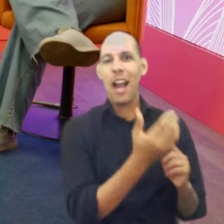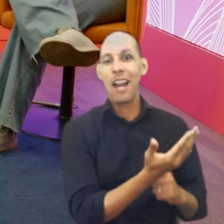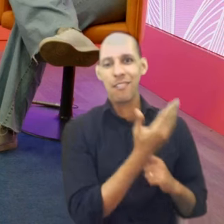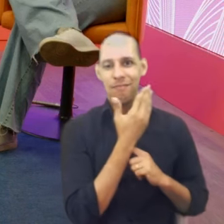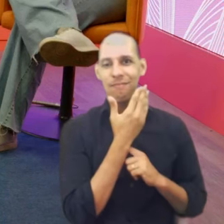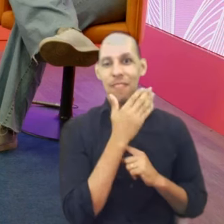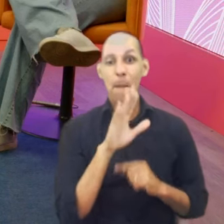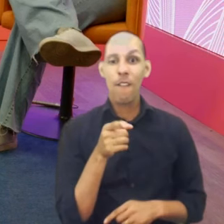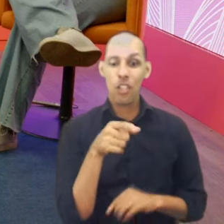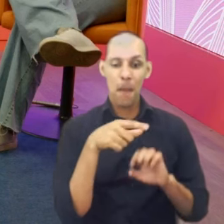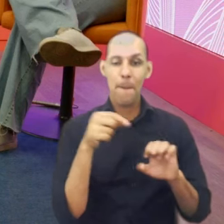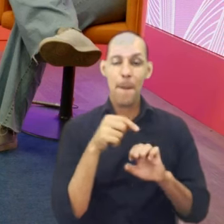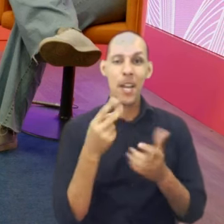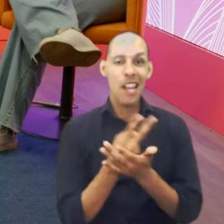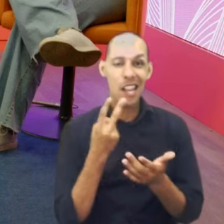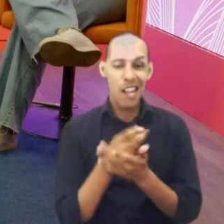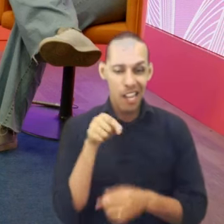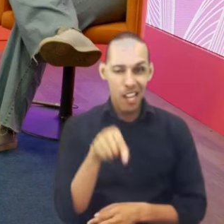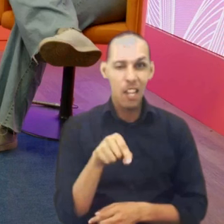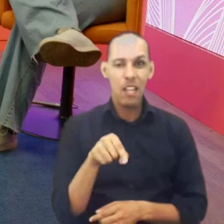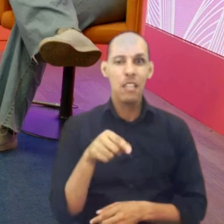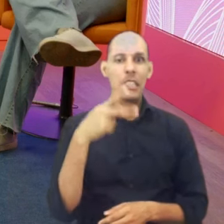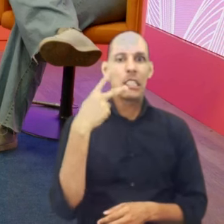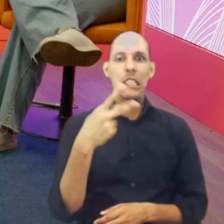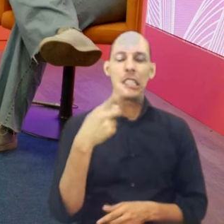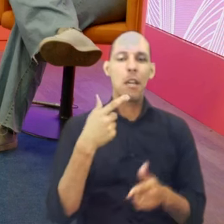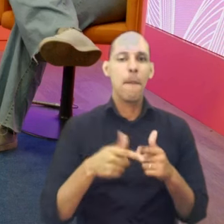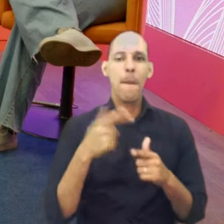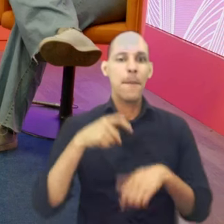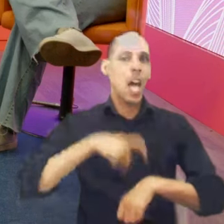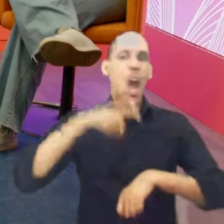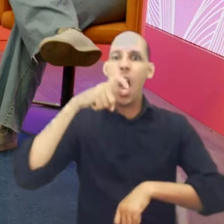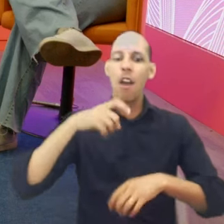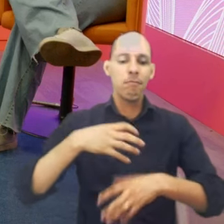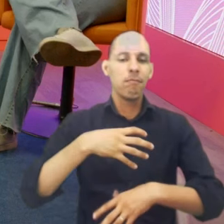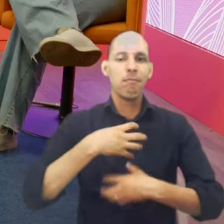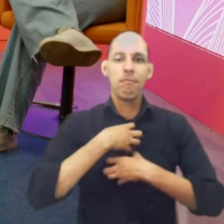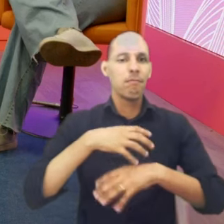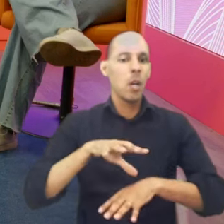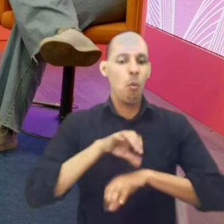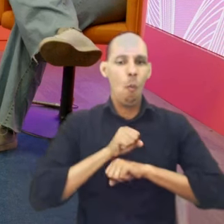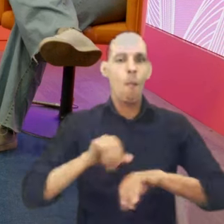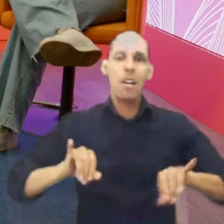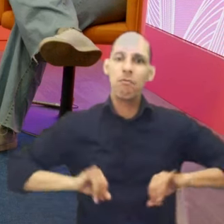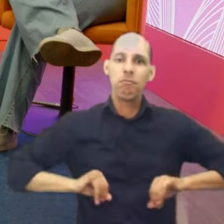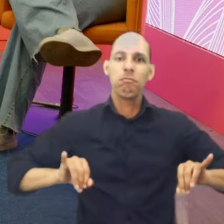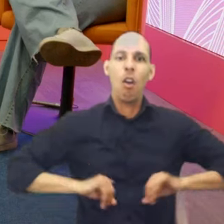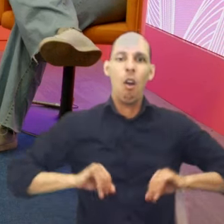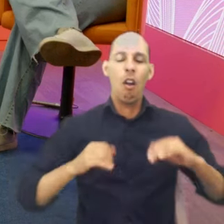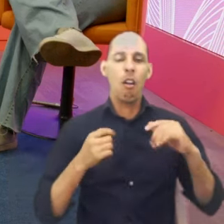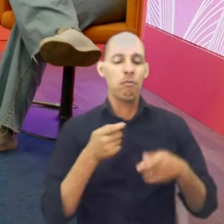esse tranco. Quando você é empreendedora, você errou aqui e o efeito é rapidamente no seu bolso, né? Na estrutura